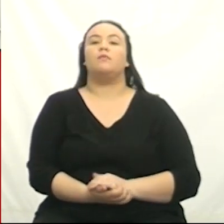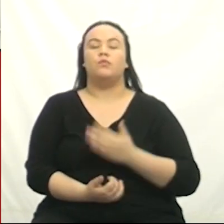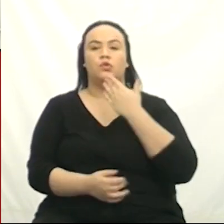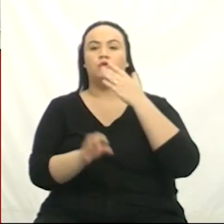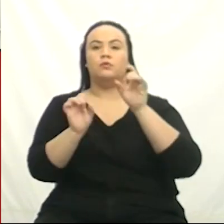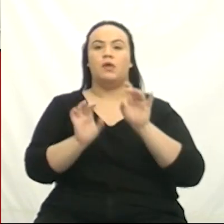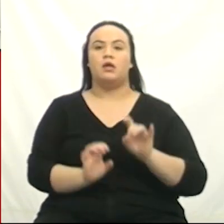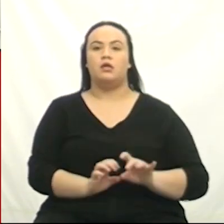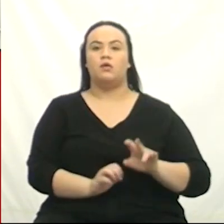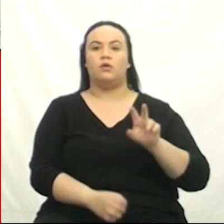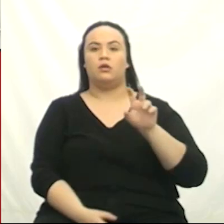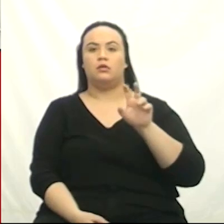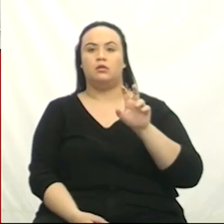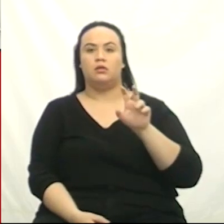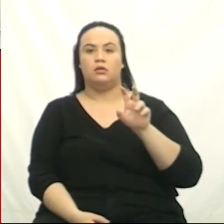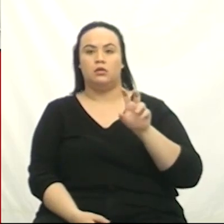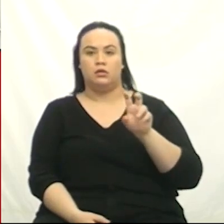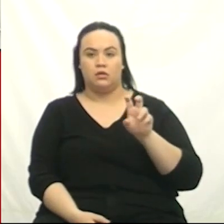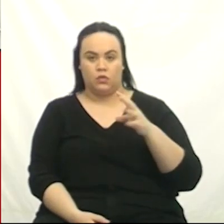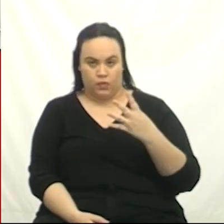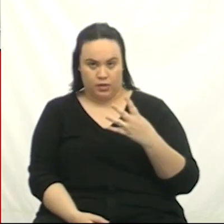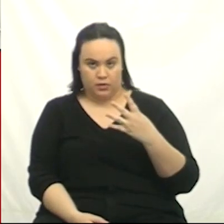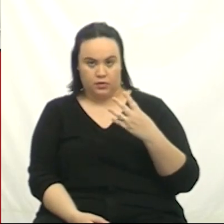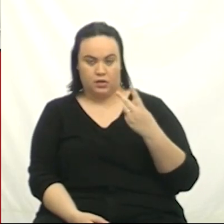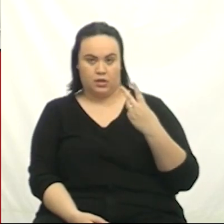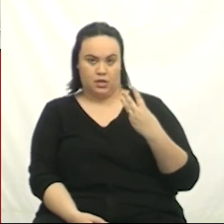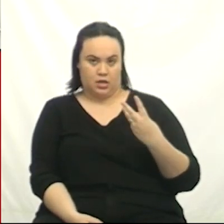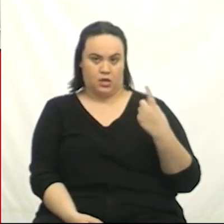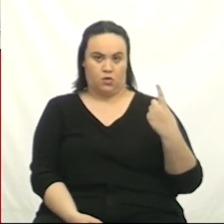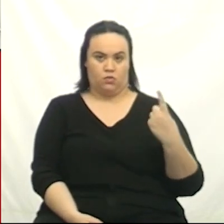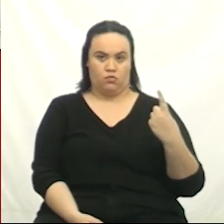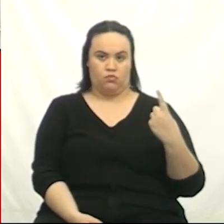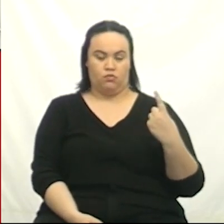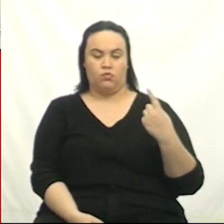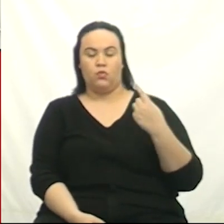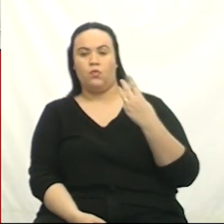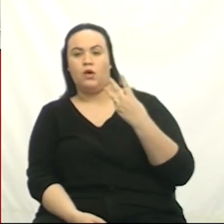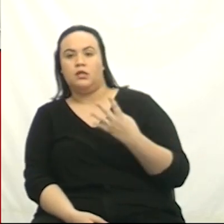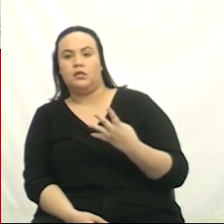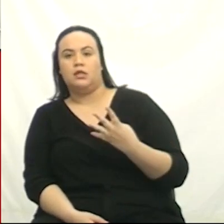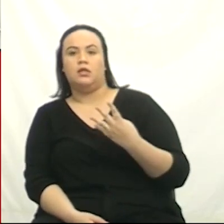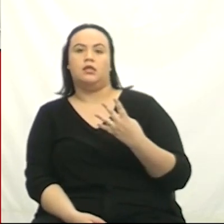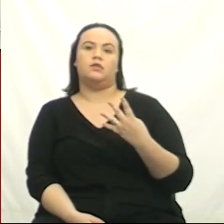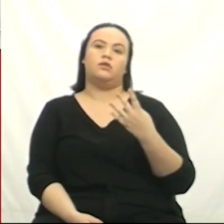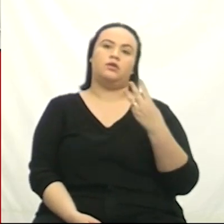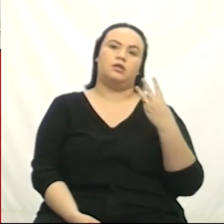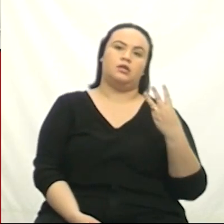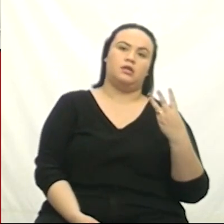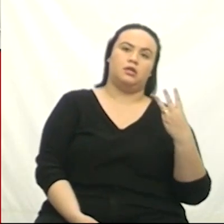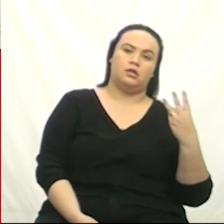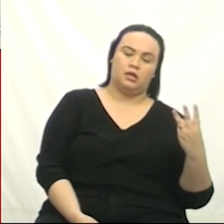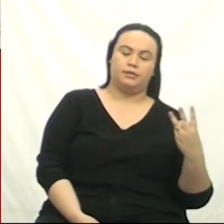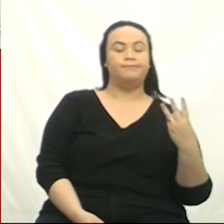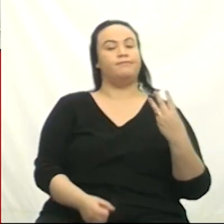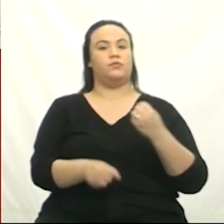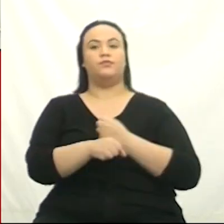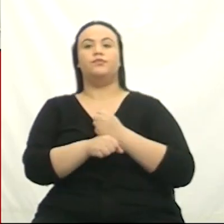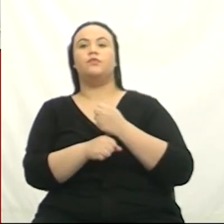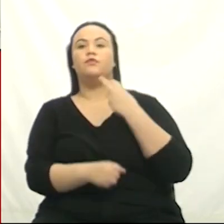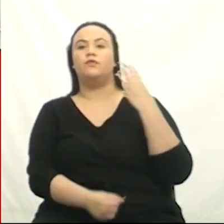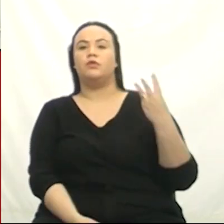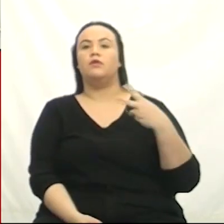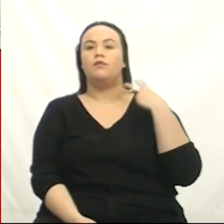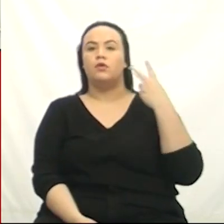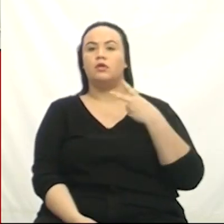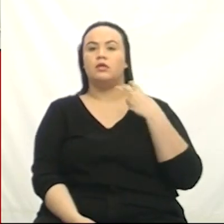número 431, 432, 433, barra 2023, de autoria do